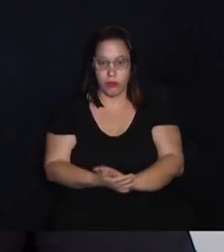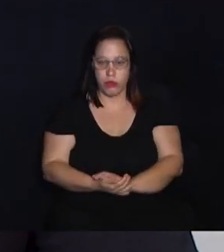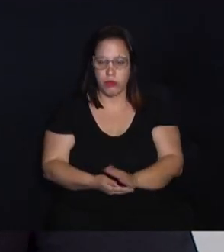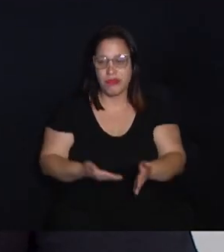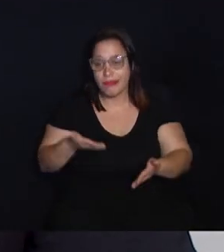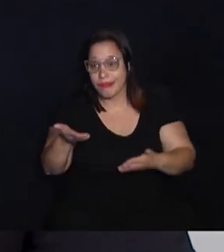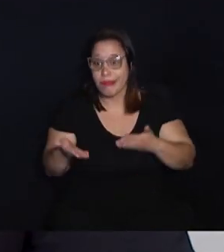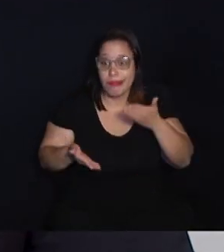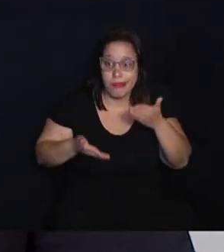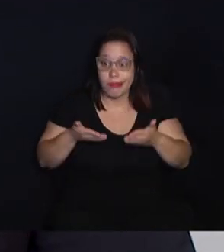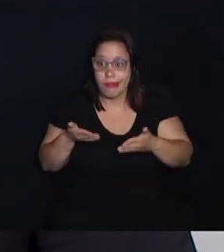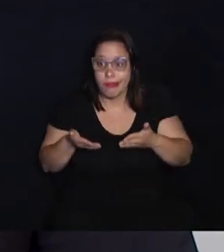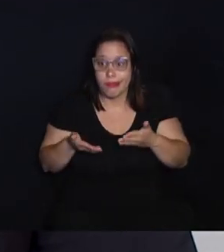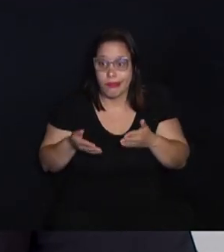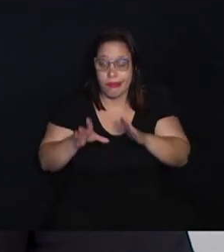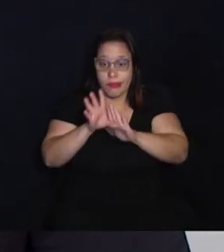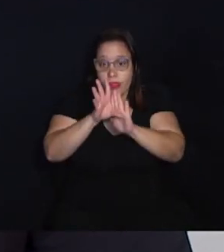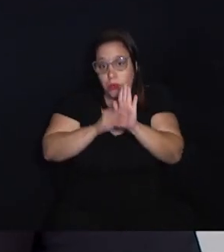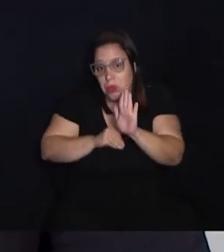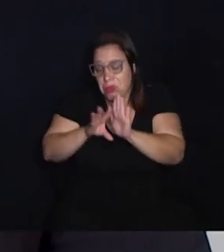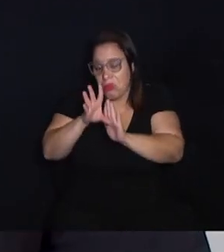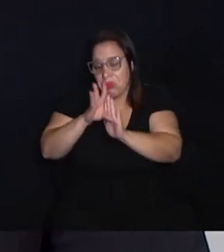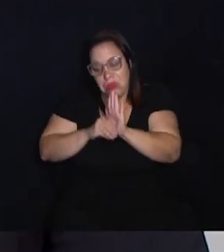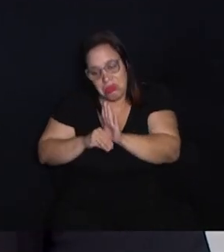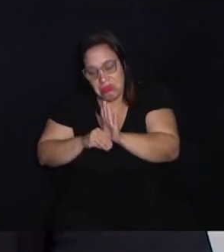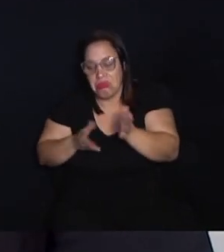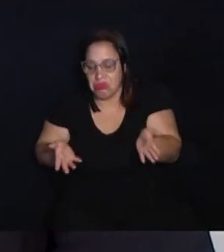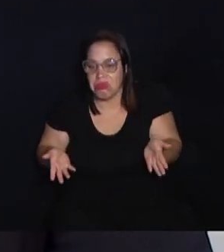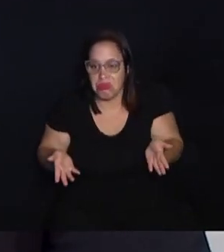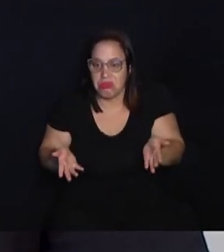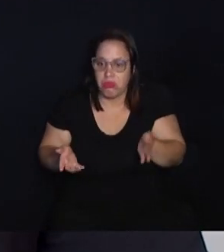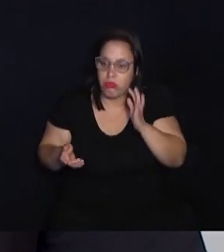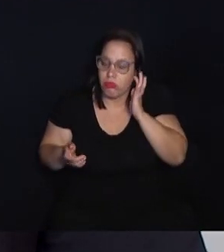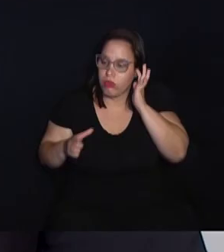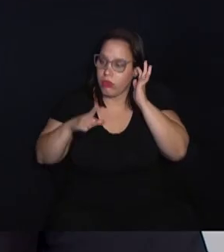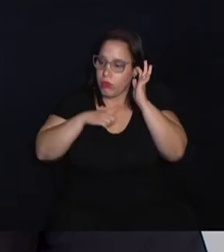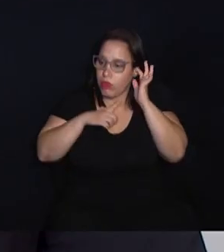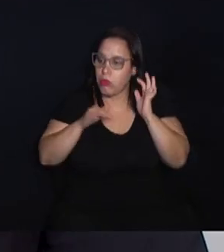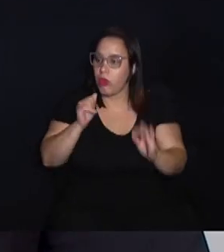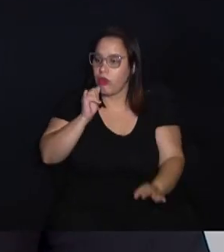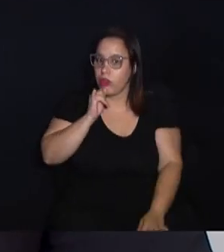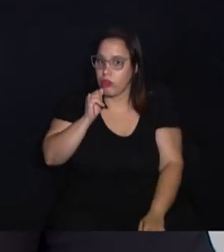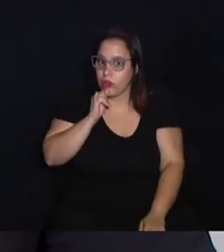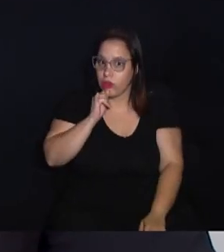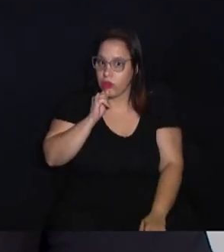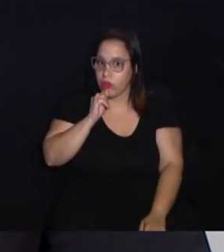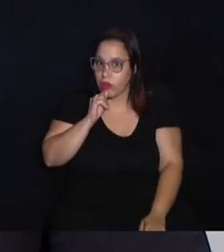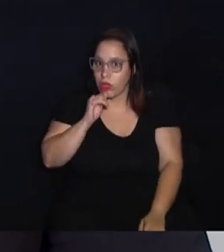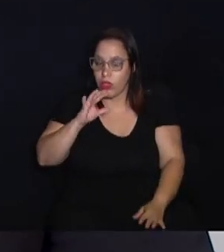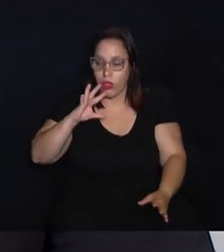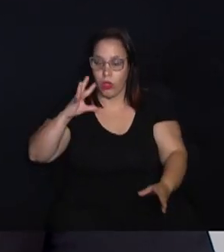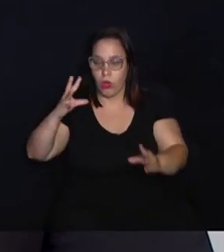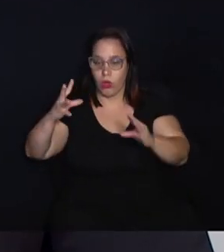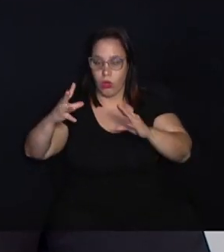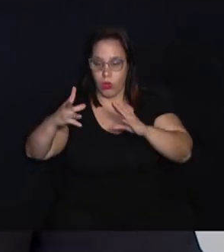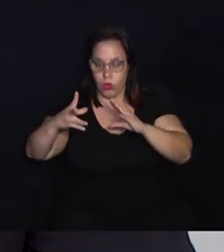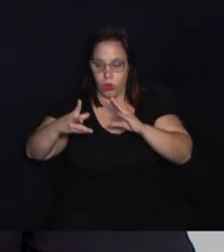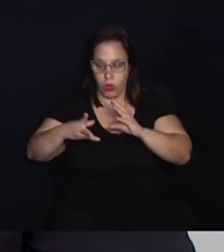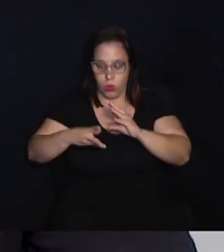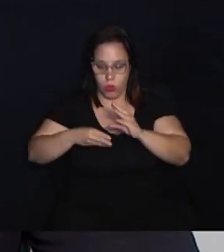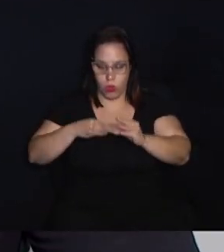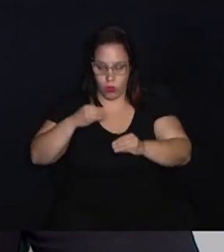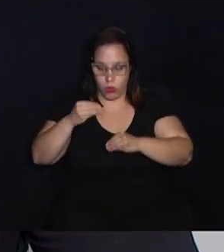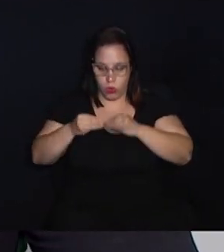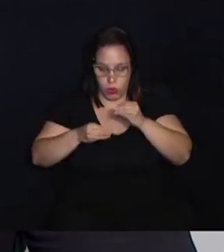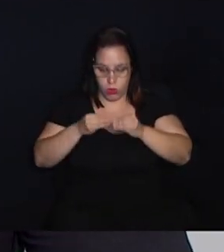tendências, elas quase que formam um ecossistema. Então a gente tem, por exemplo, a questão da sustentabilidade, tá? Que é